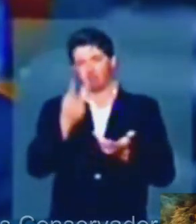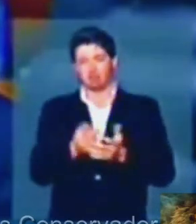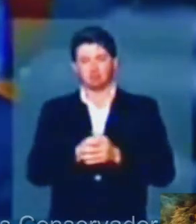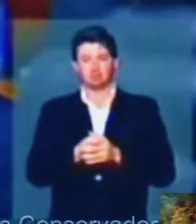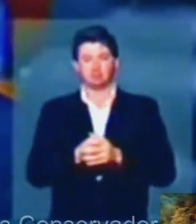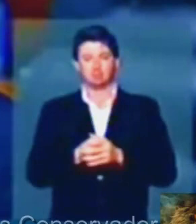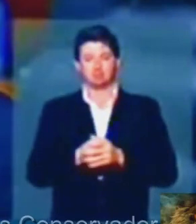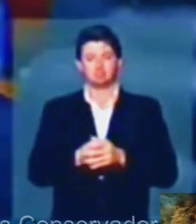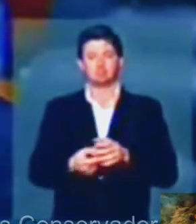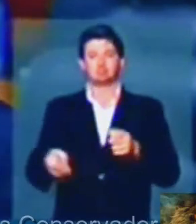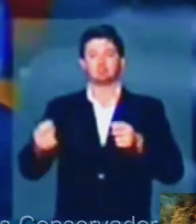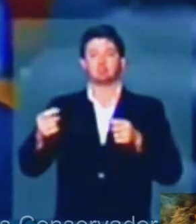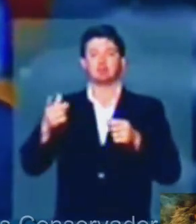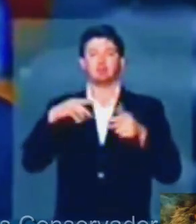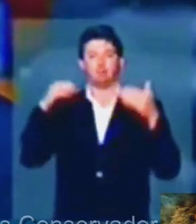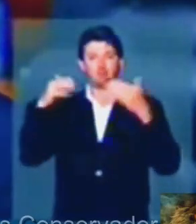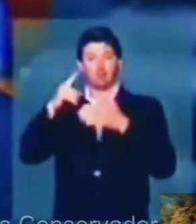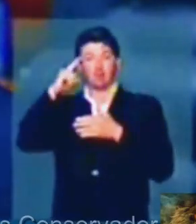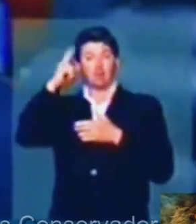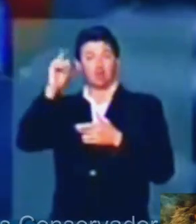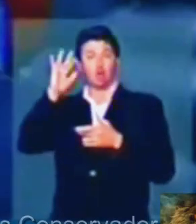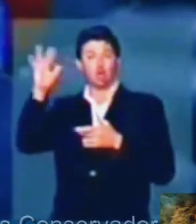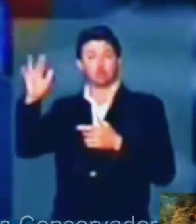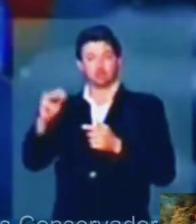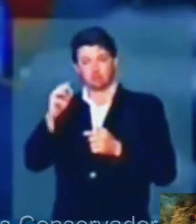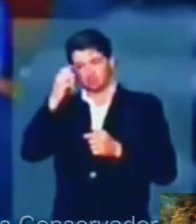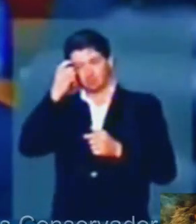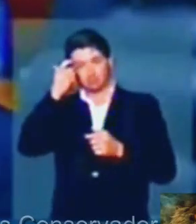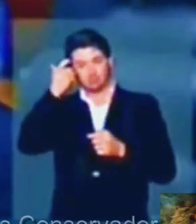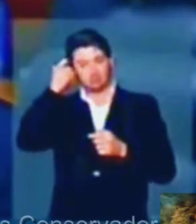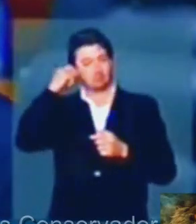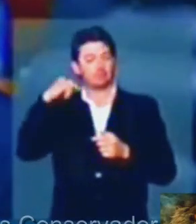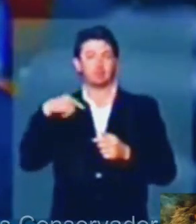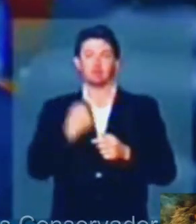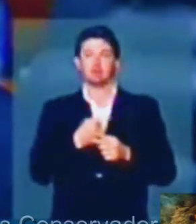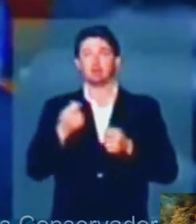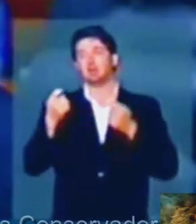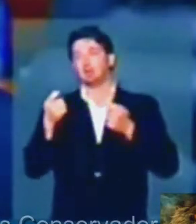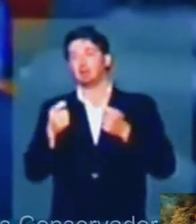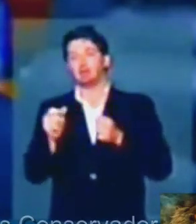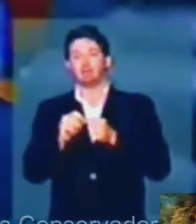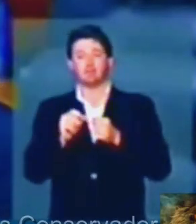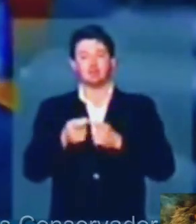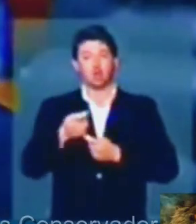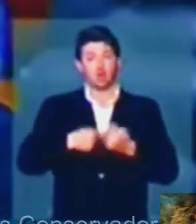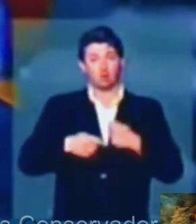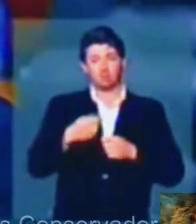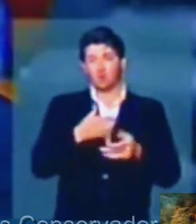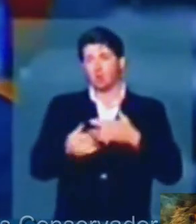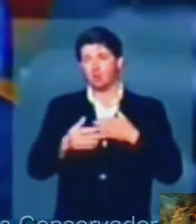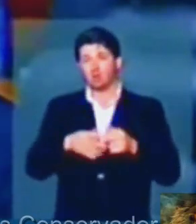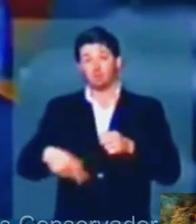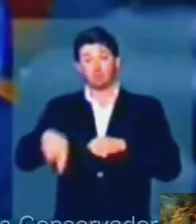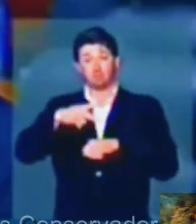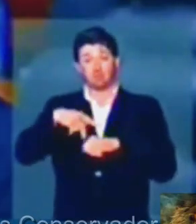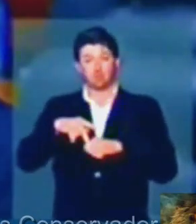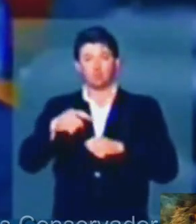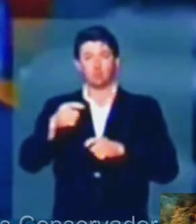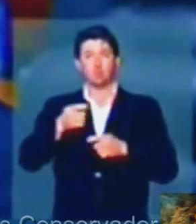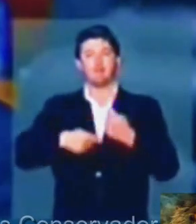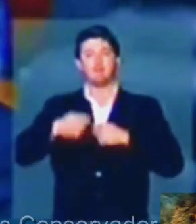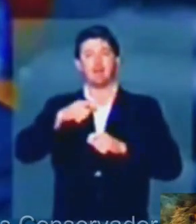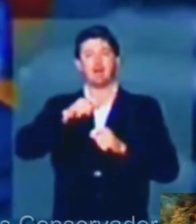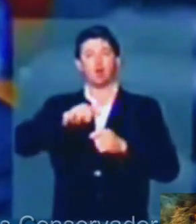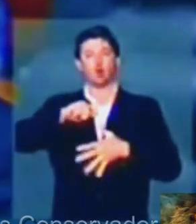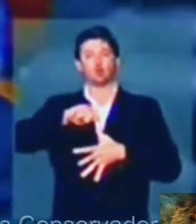equivocada, voltada para o viés ideológico, onde nós, para fazermos um comércio com qualquer outro país fora do Mercosul, é